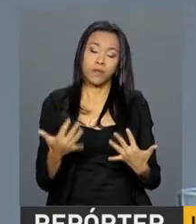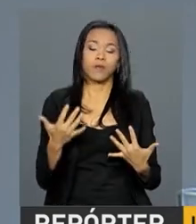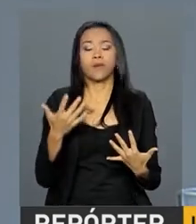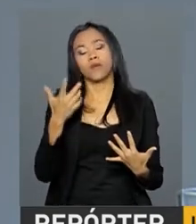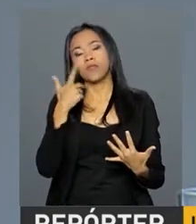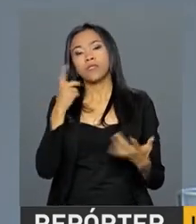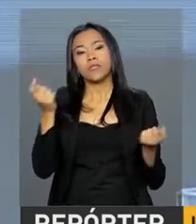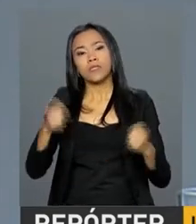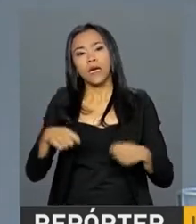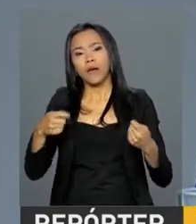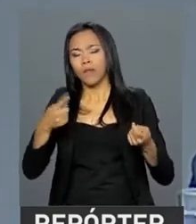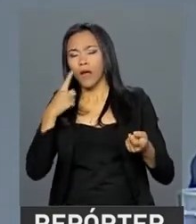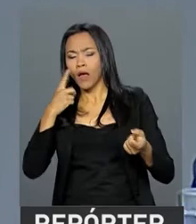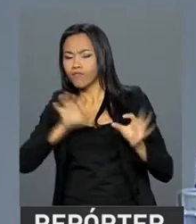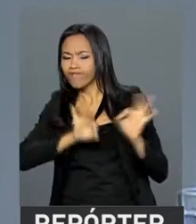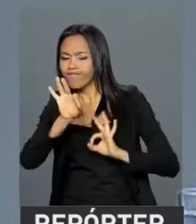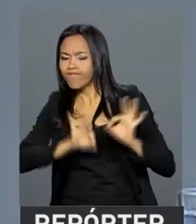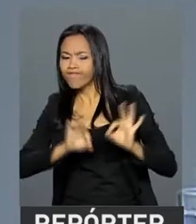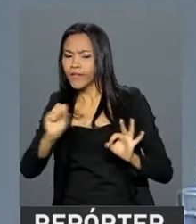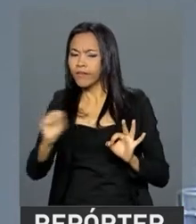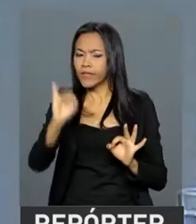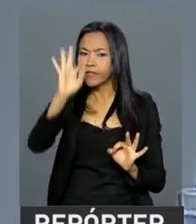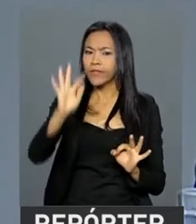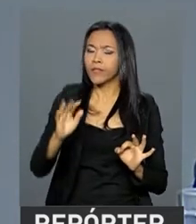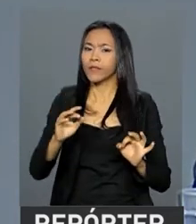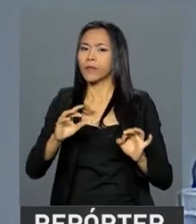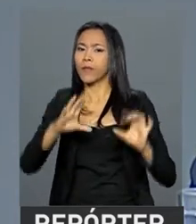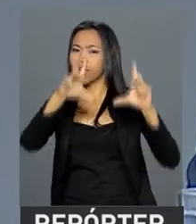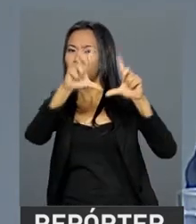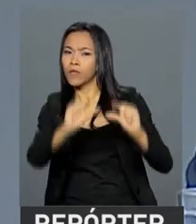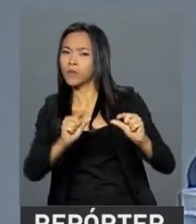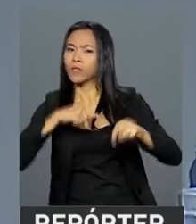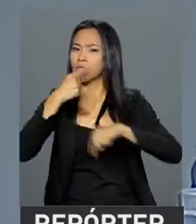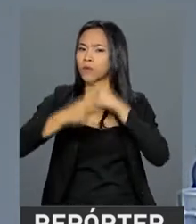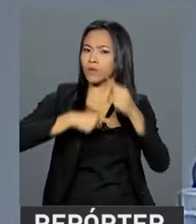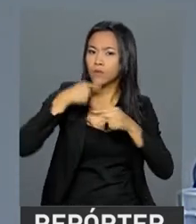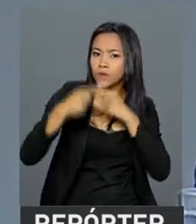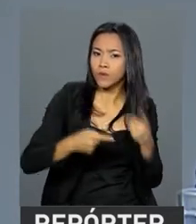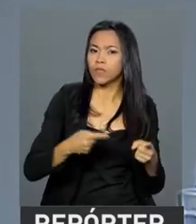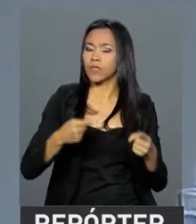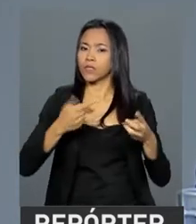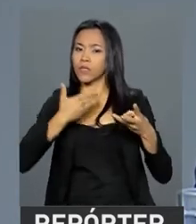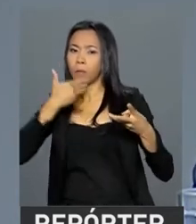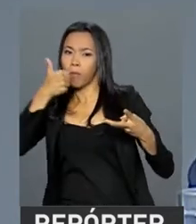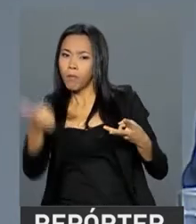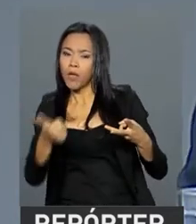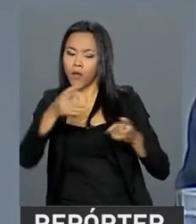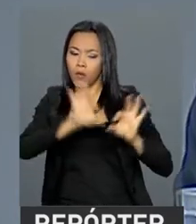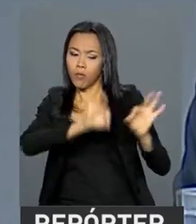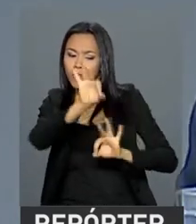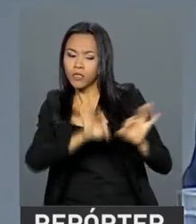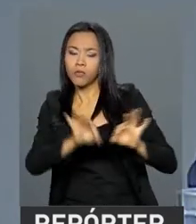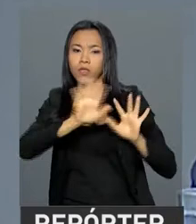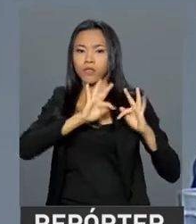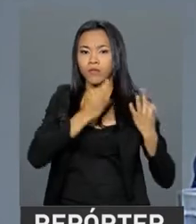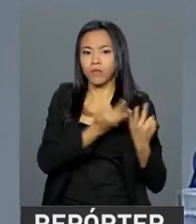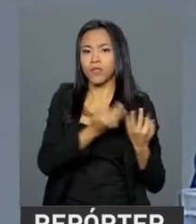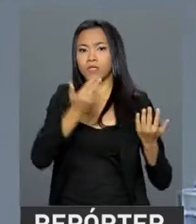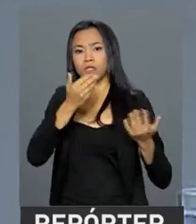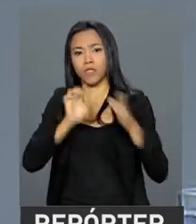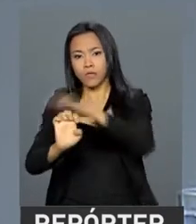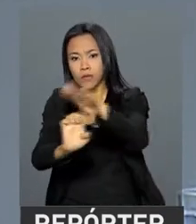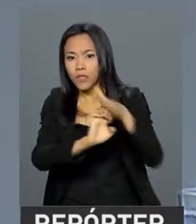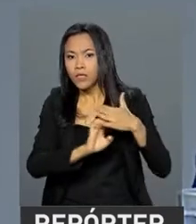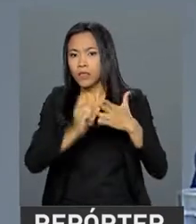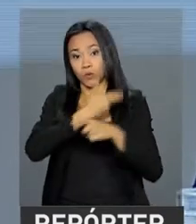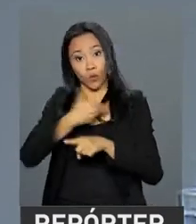caso os mais longos reduzindo certezas melhorar a capacidade de planejamento das famílias das empresas e do governo e